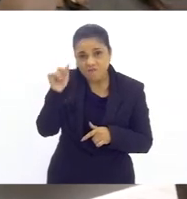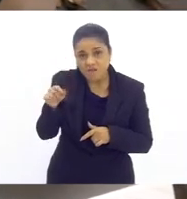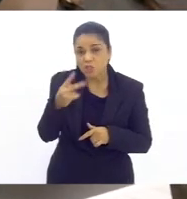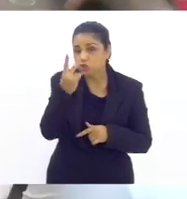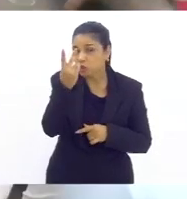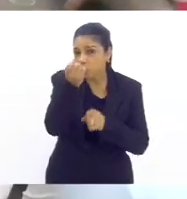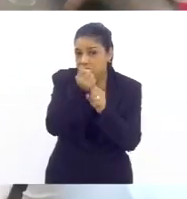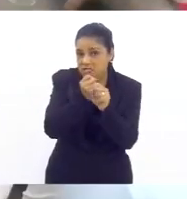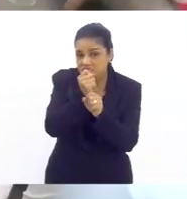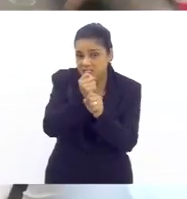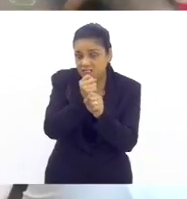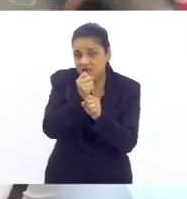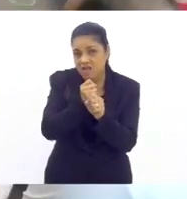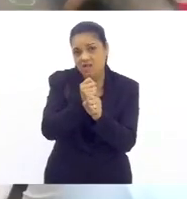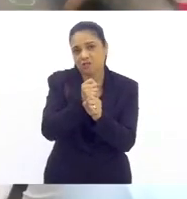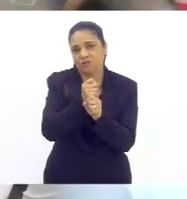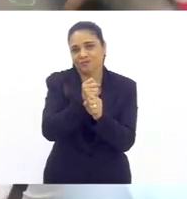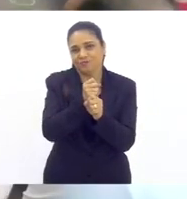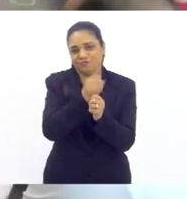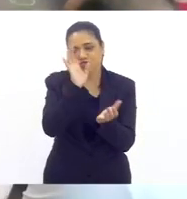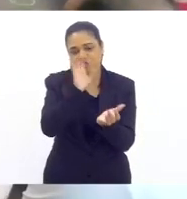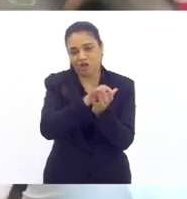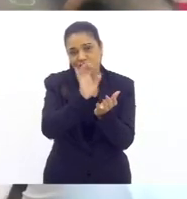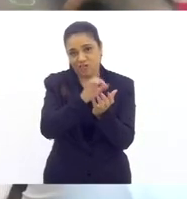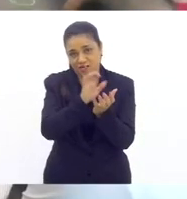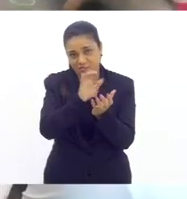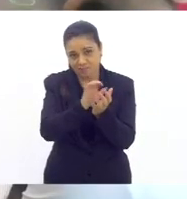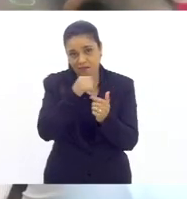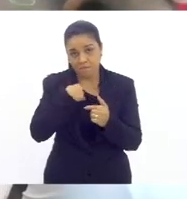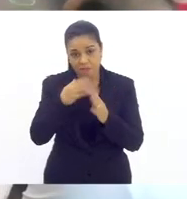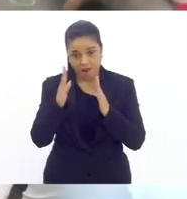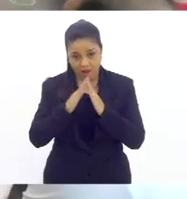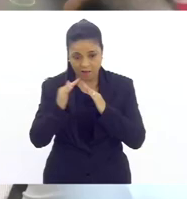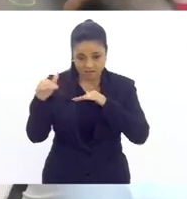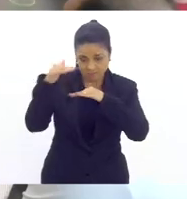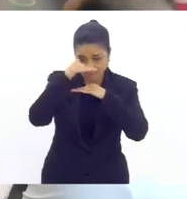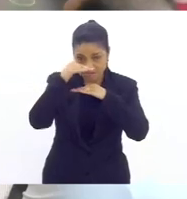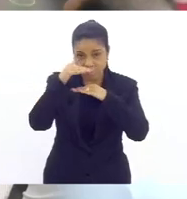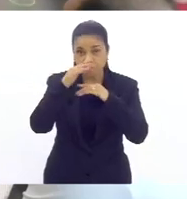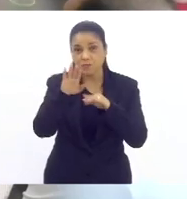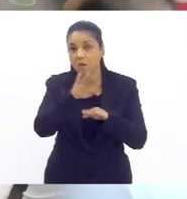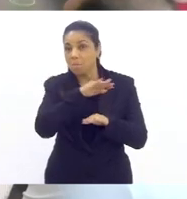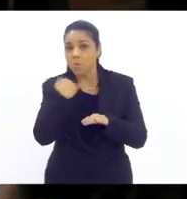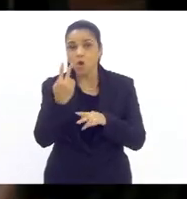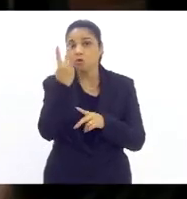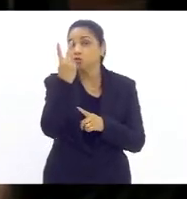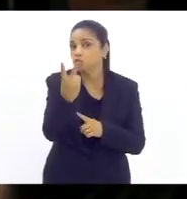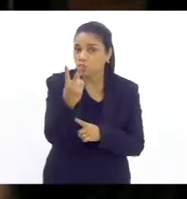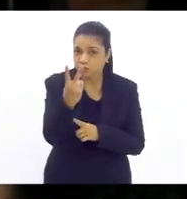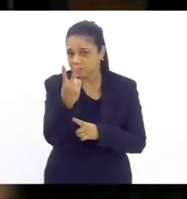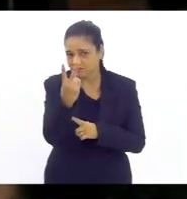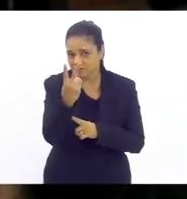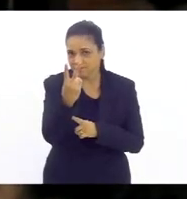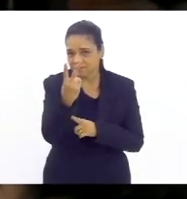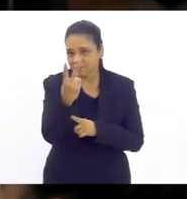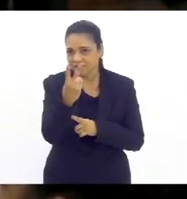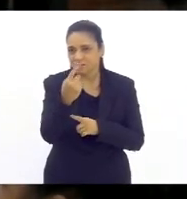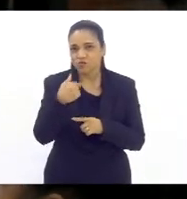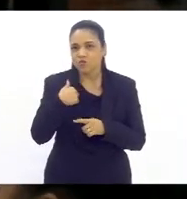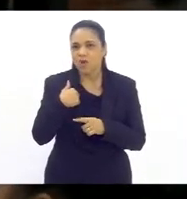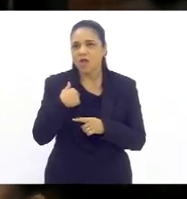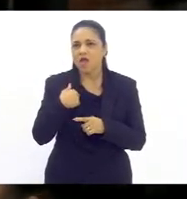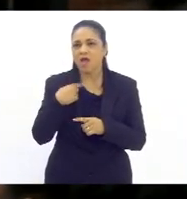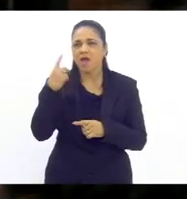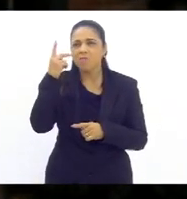anos de Jacarezinho só na minha laje morreram dois a gente não quer política dentro da comunidade segurar a bandeirinha que